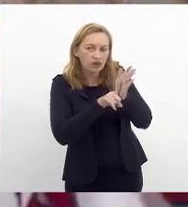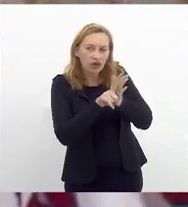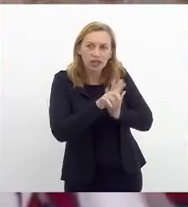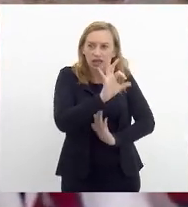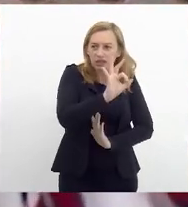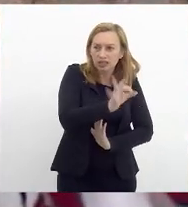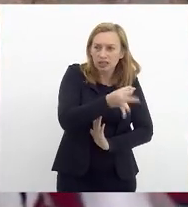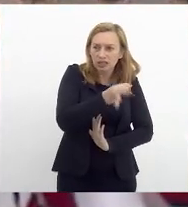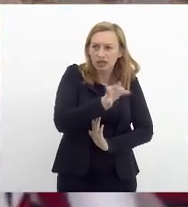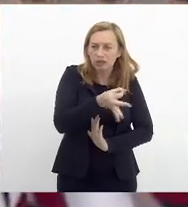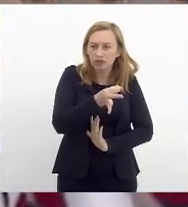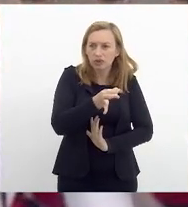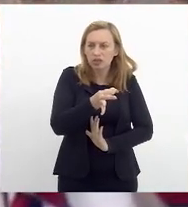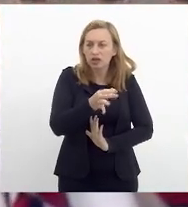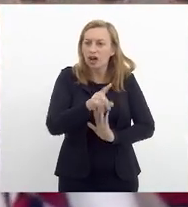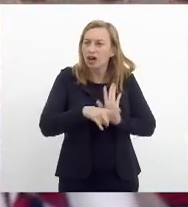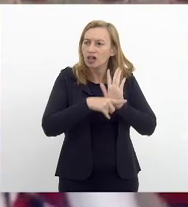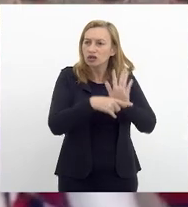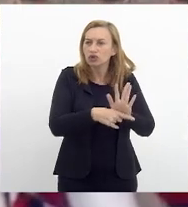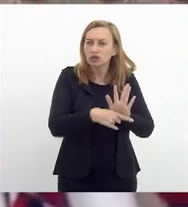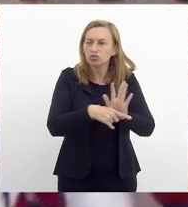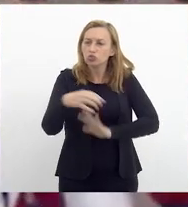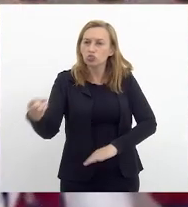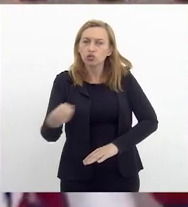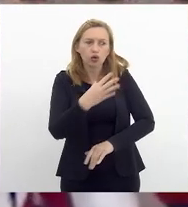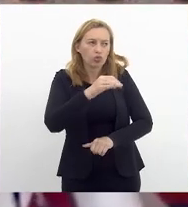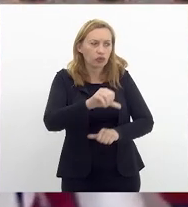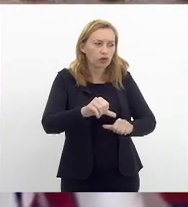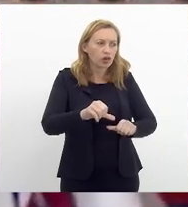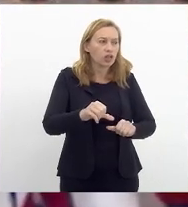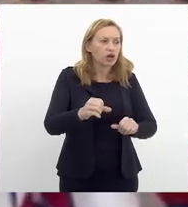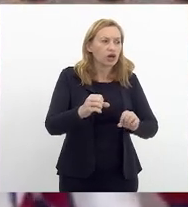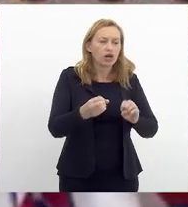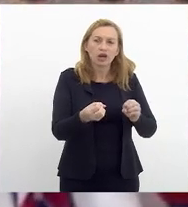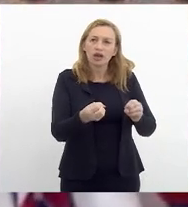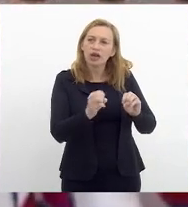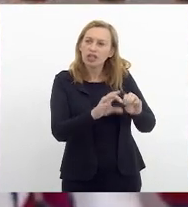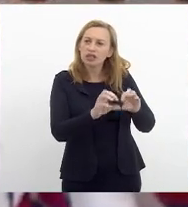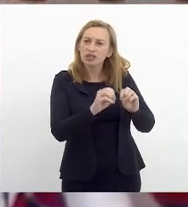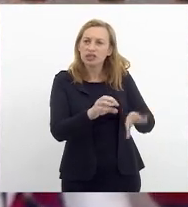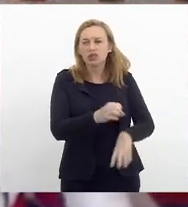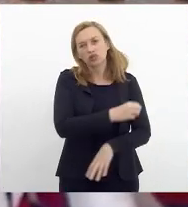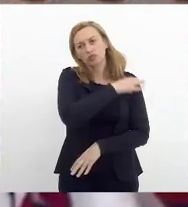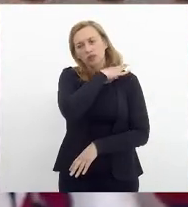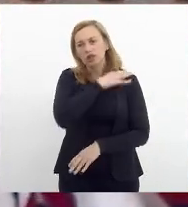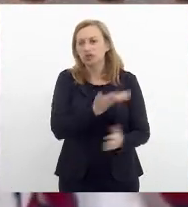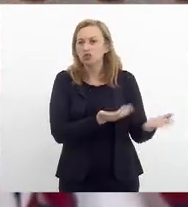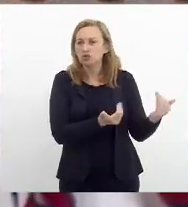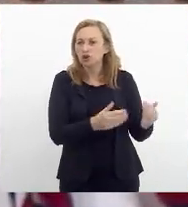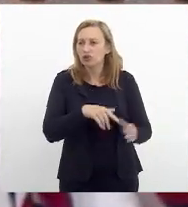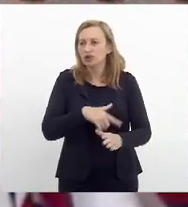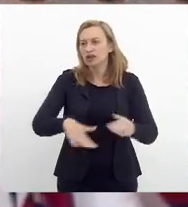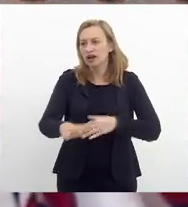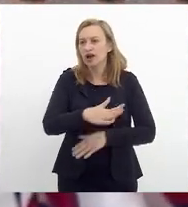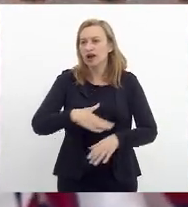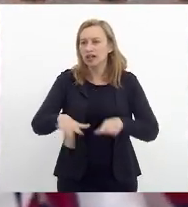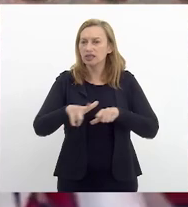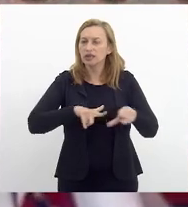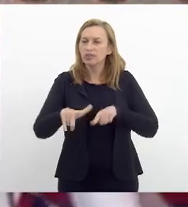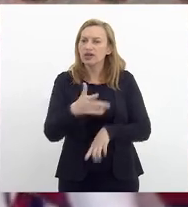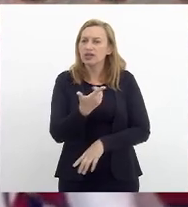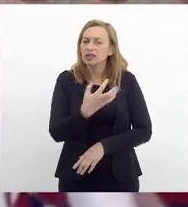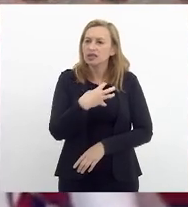fato, a efetiva contribuição do novo ensino médio para a inserção dos jovens no mercado de trabalho. Nesse